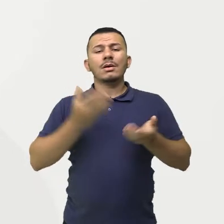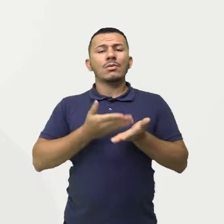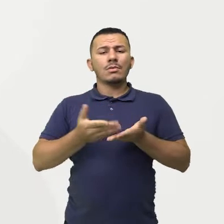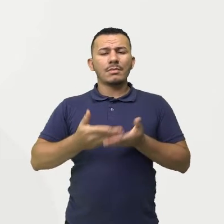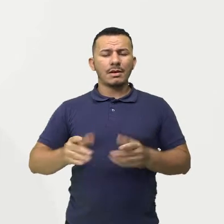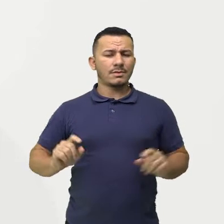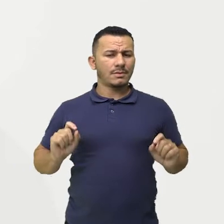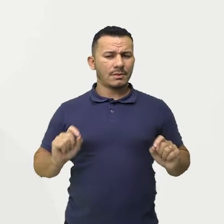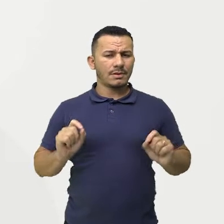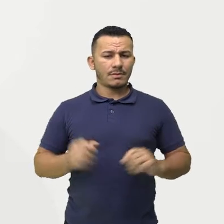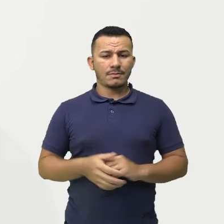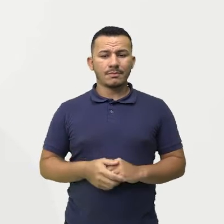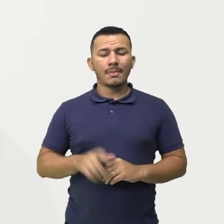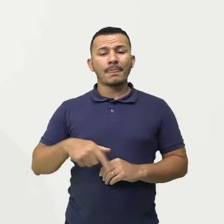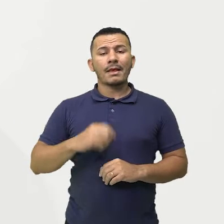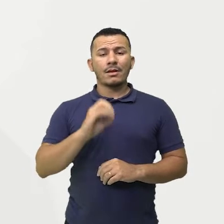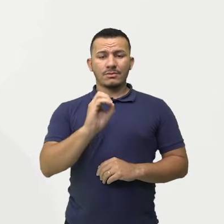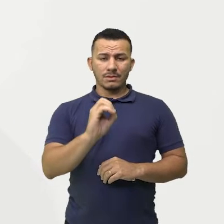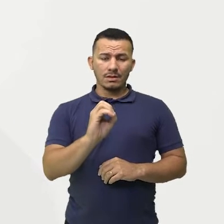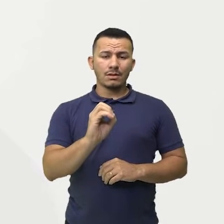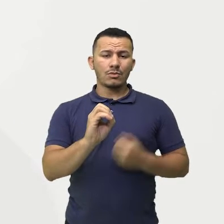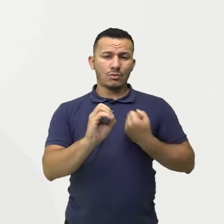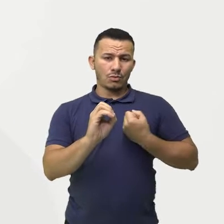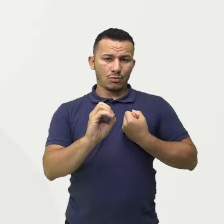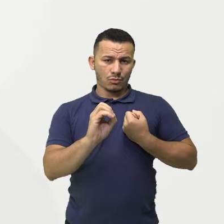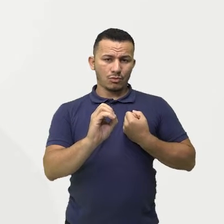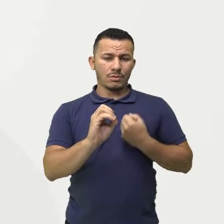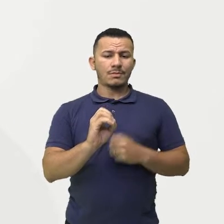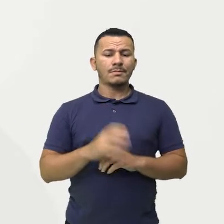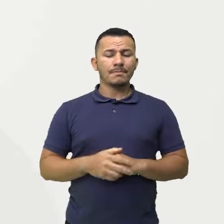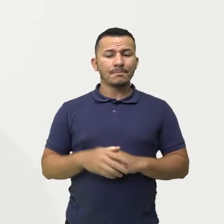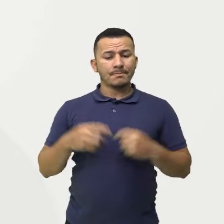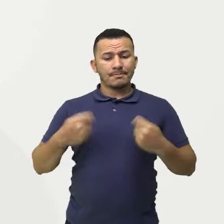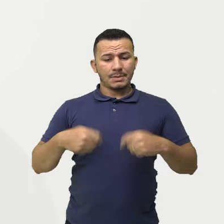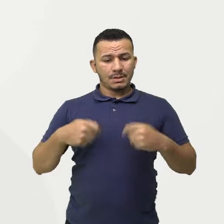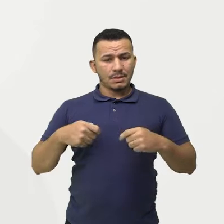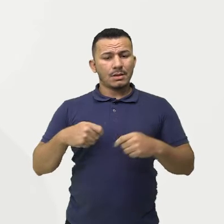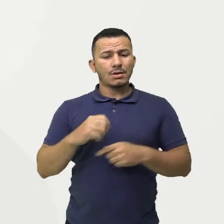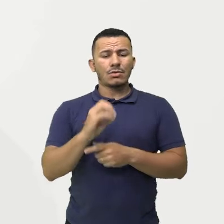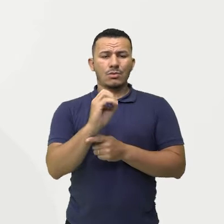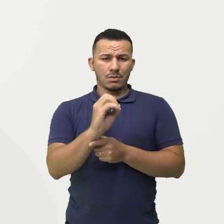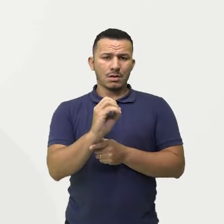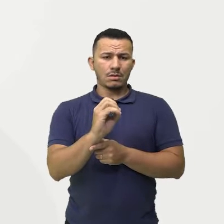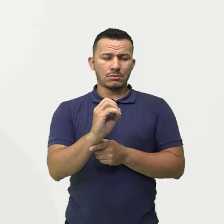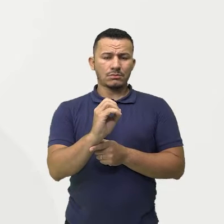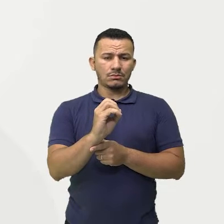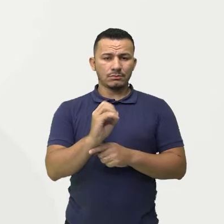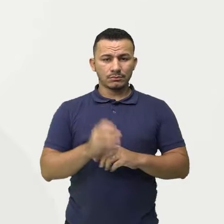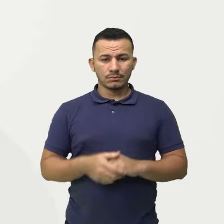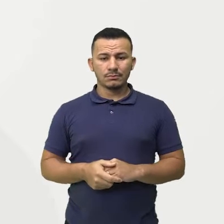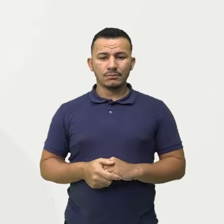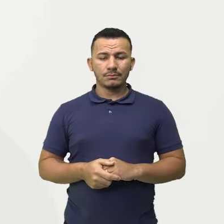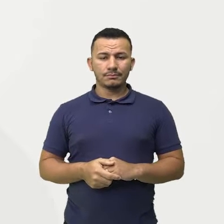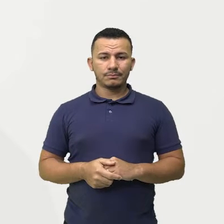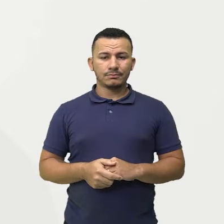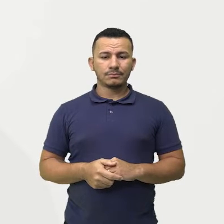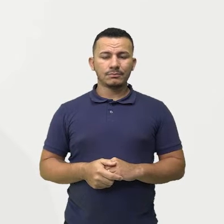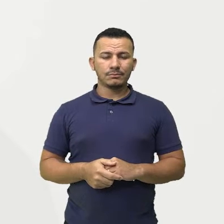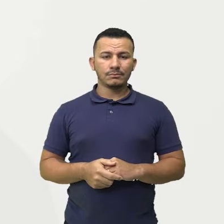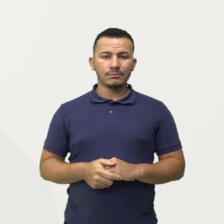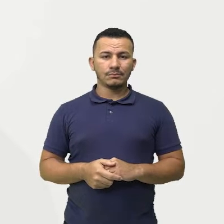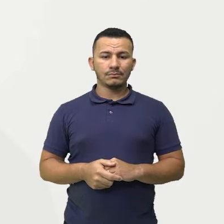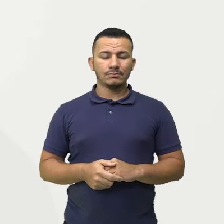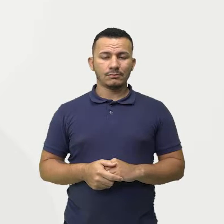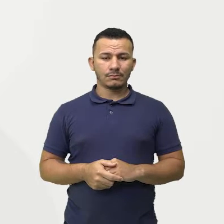deve colocar é a origem, ou seja, você deve colocar o zero. E